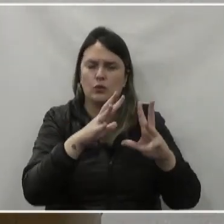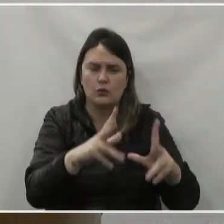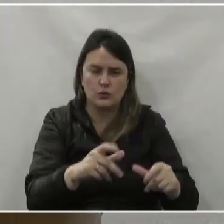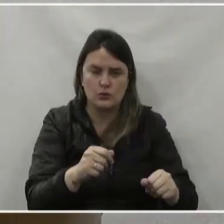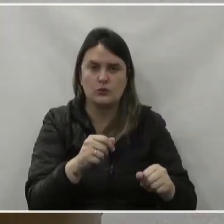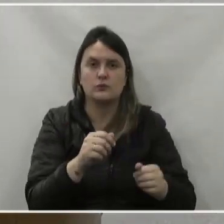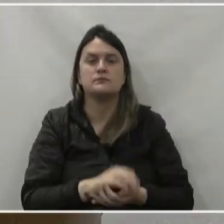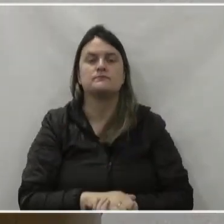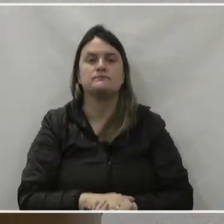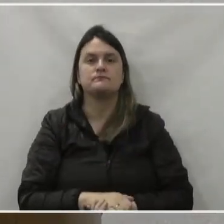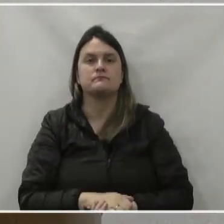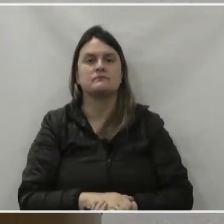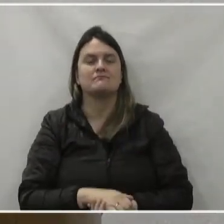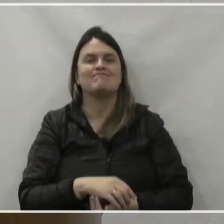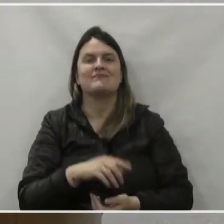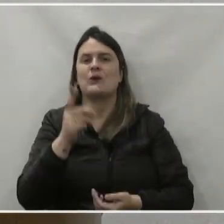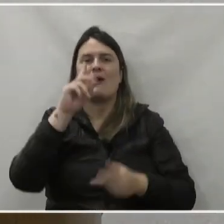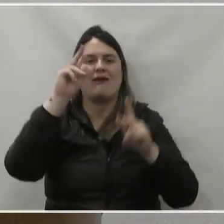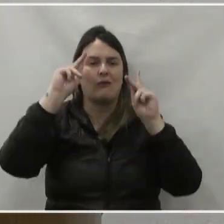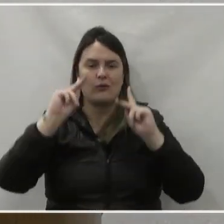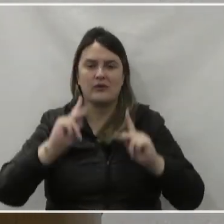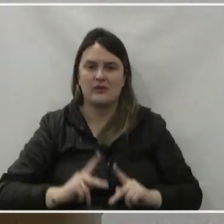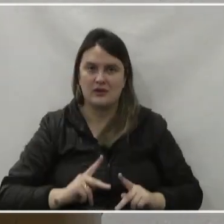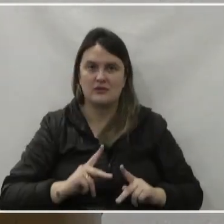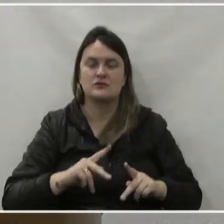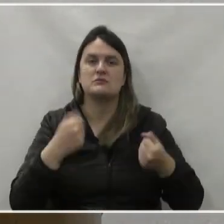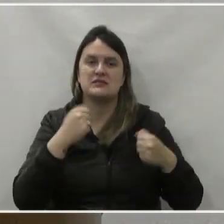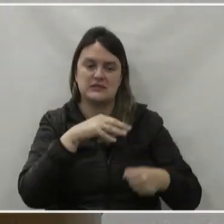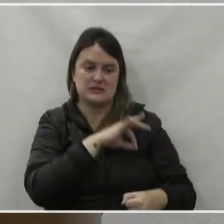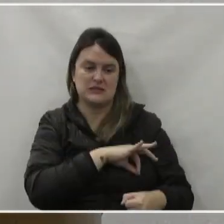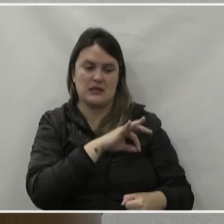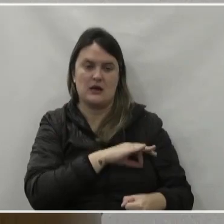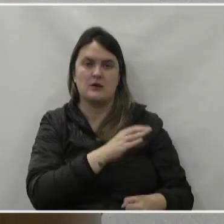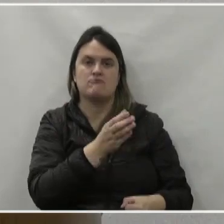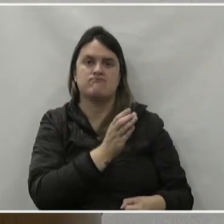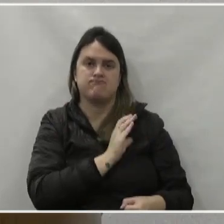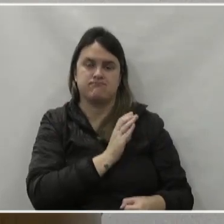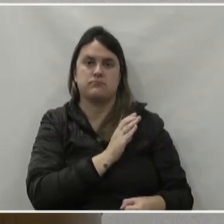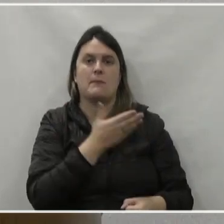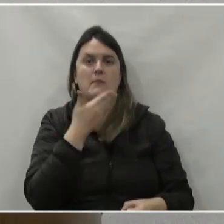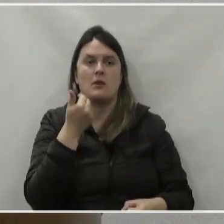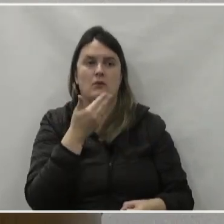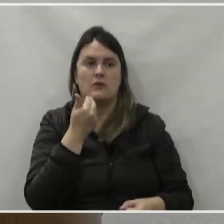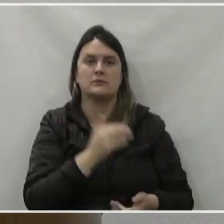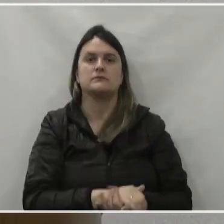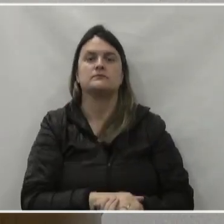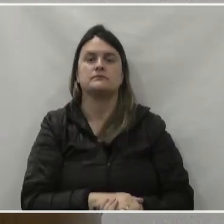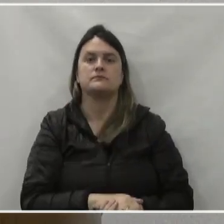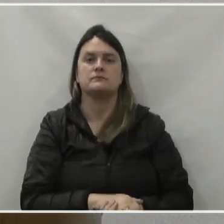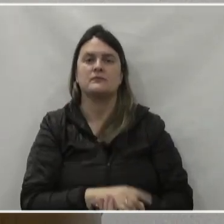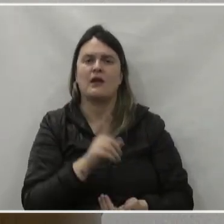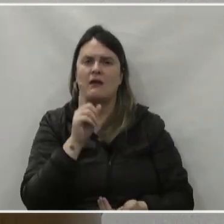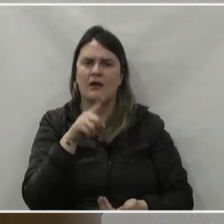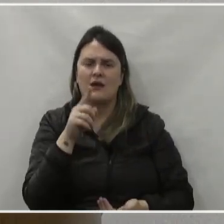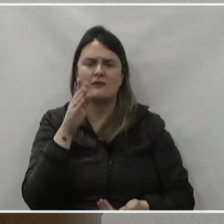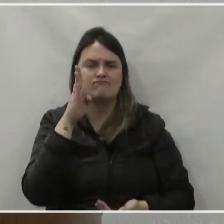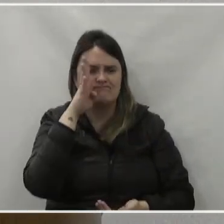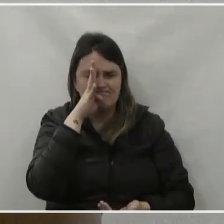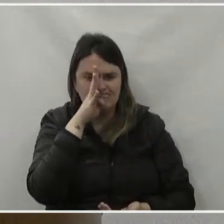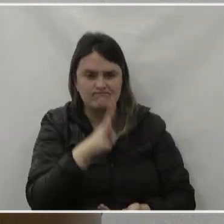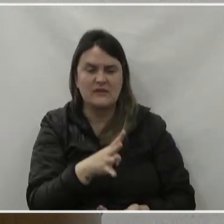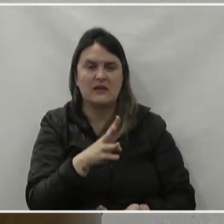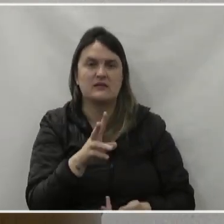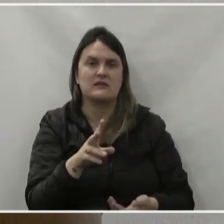letras, não há reconhecimento efetivo sem aumento salarial real. Esse foi ponto central do